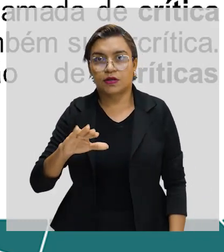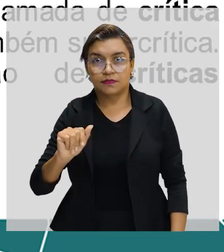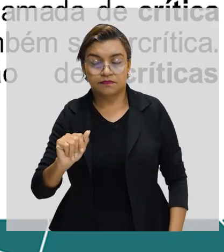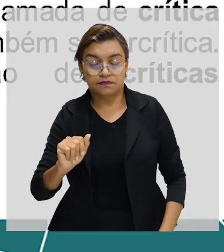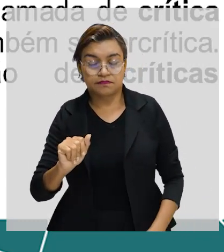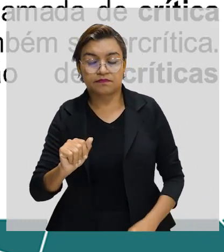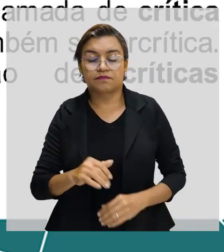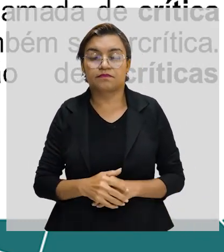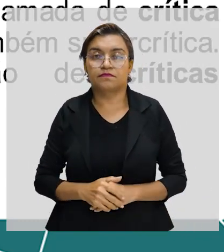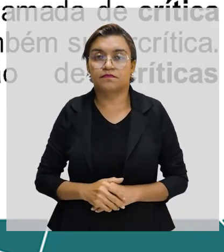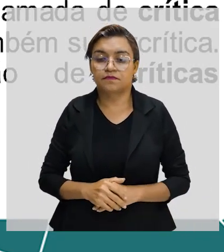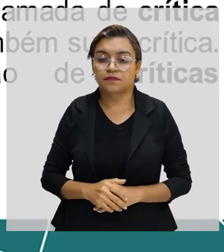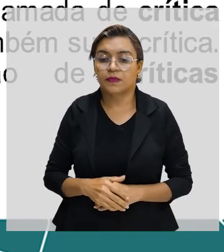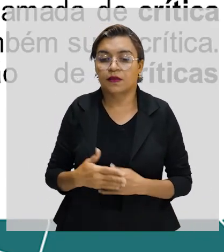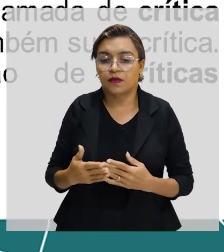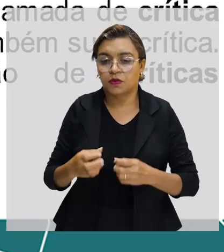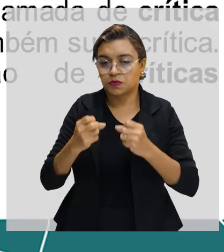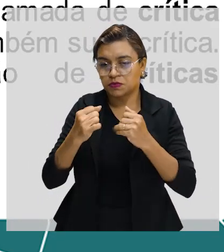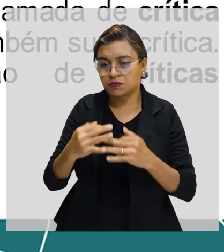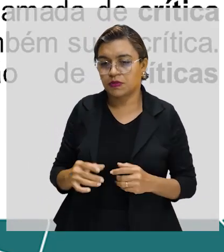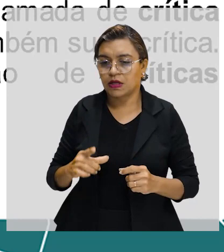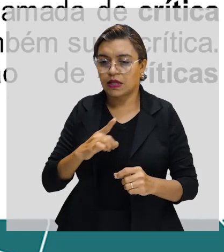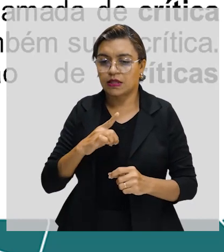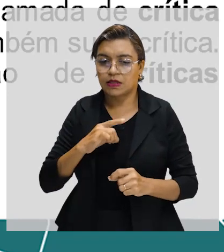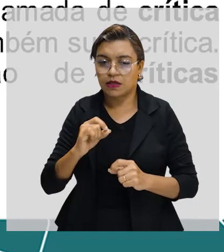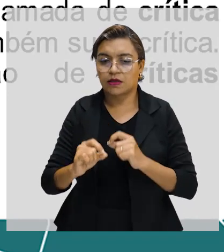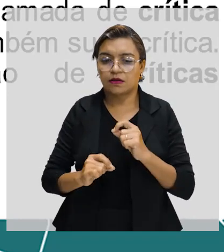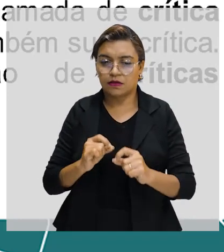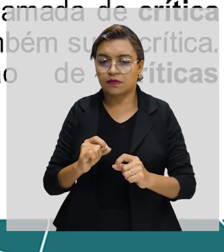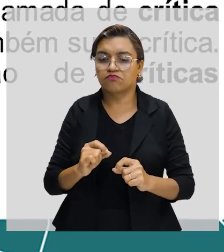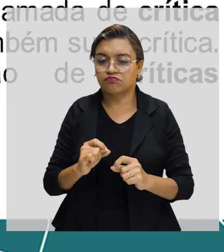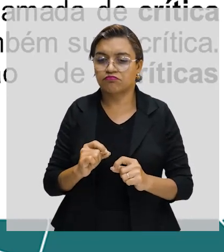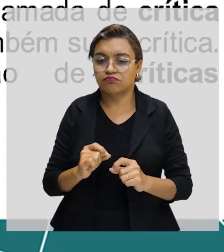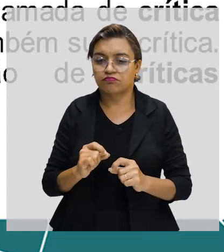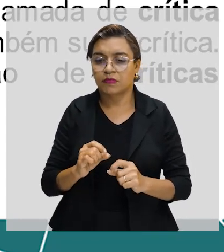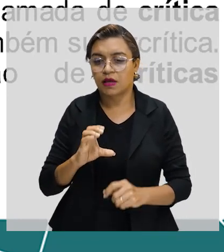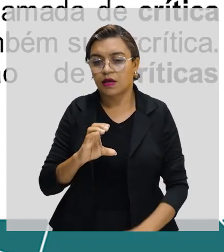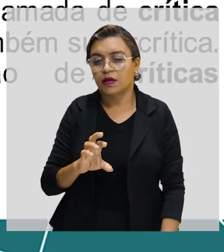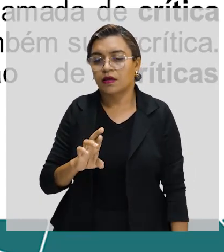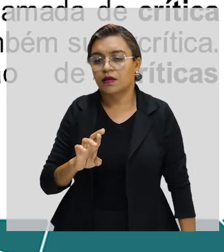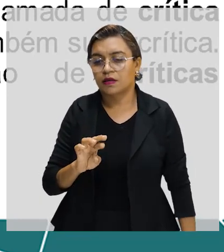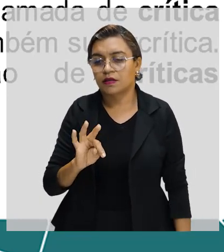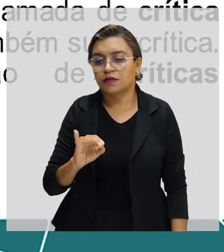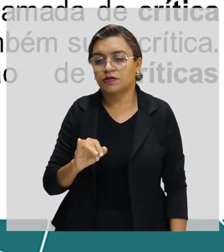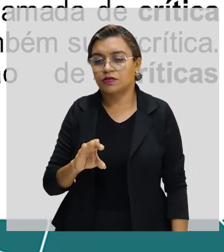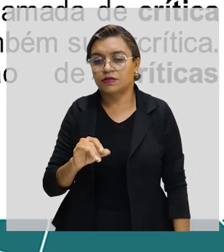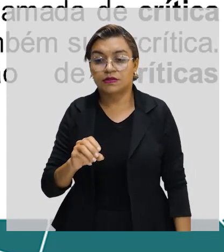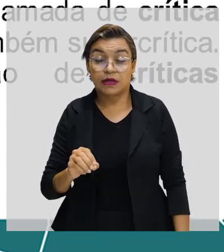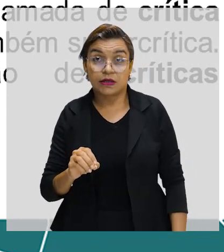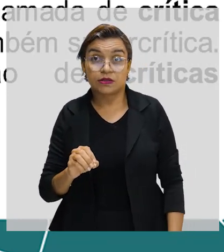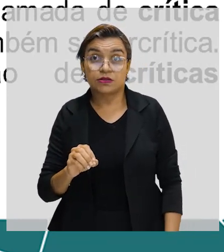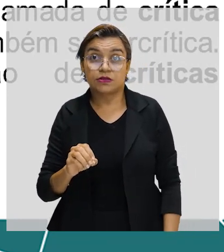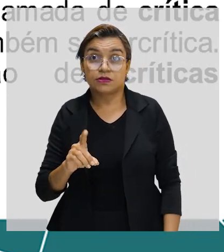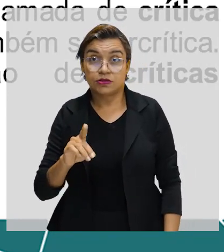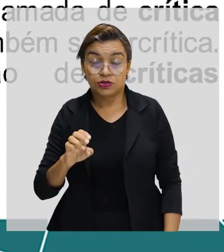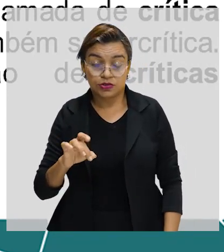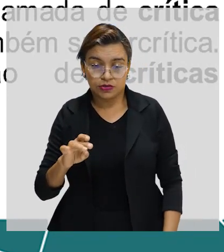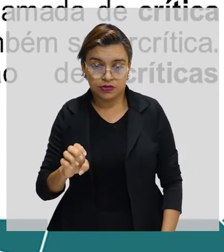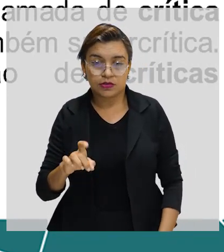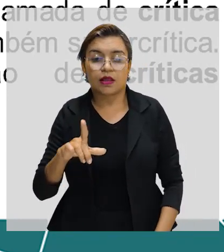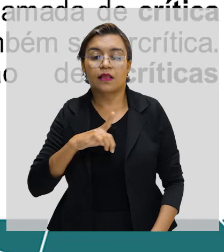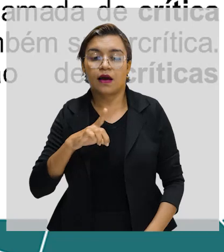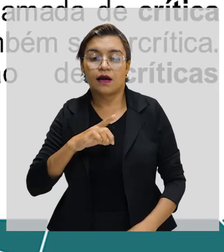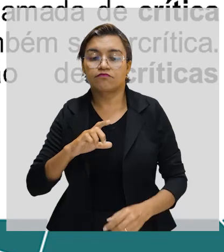E disse, neste caso, ter obtido criticidade. Então chegou ali na criticidade daquela reação. Numa